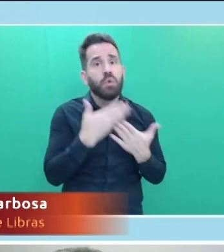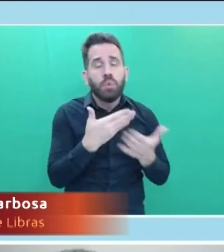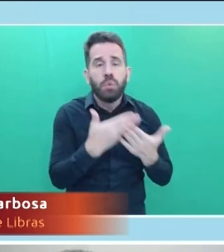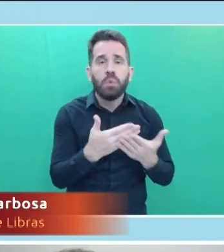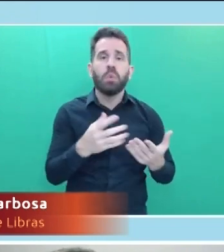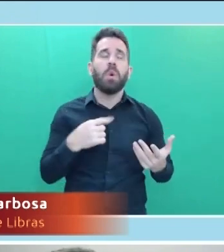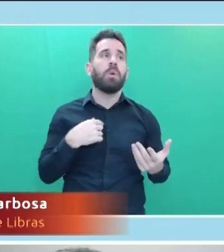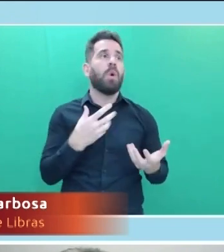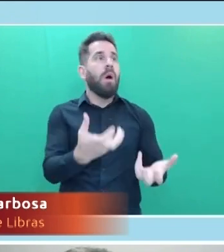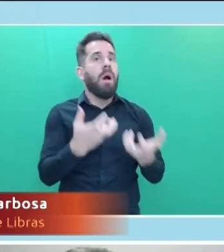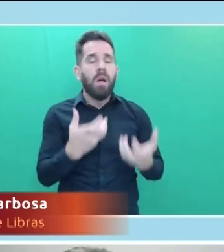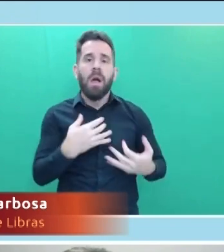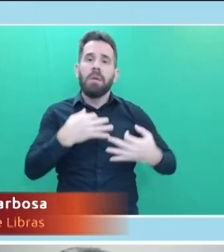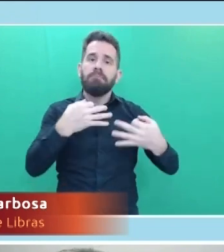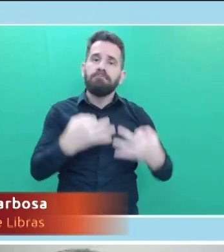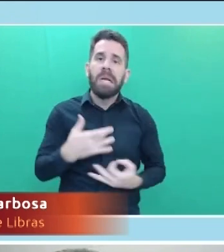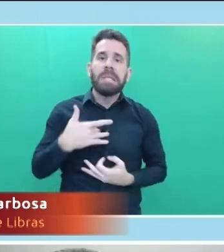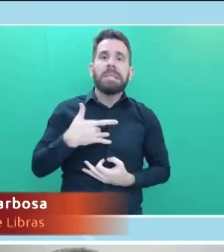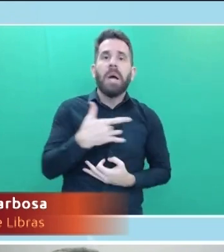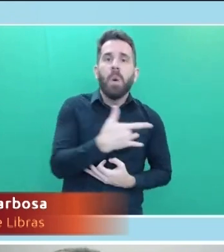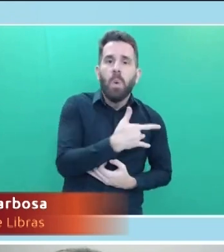saúde, passaram a morar